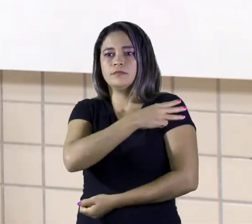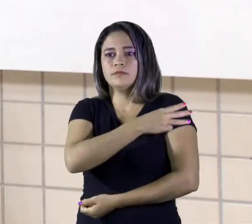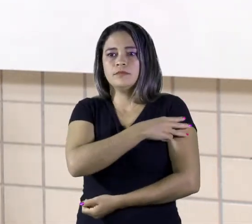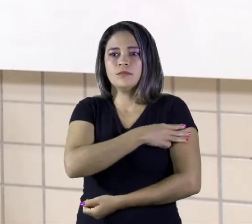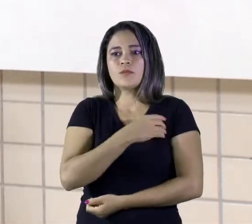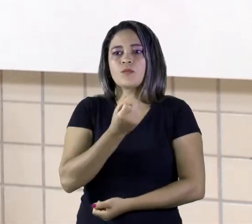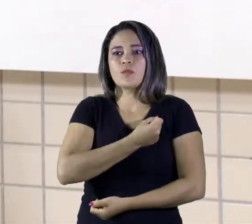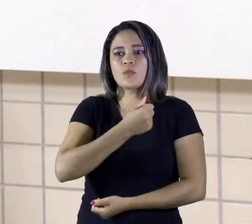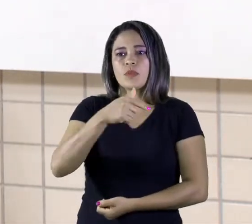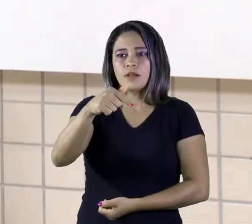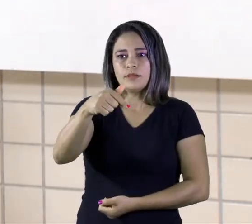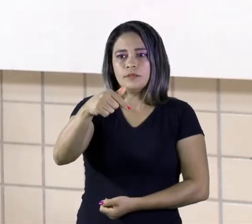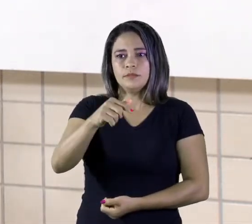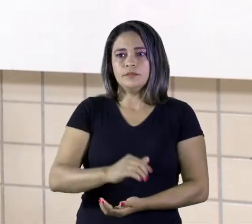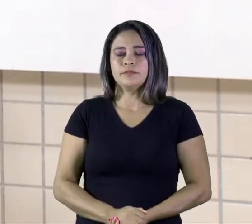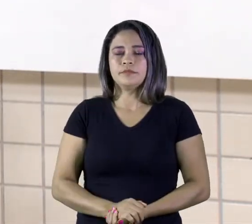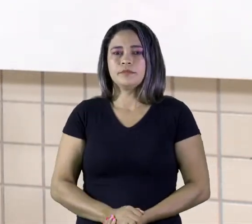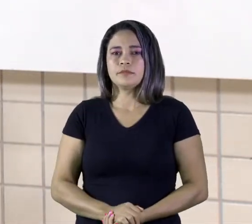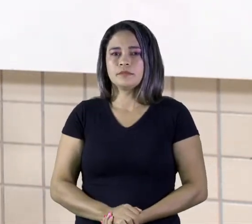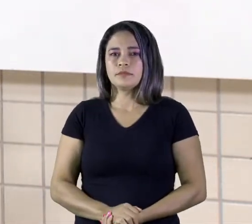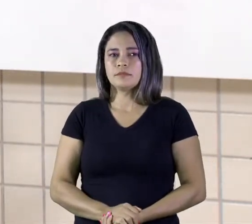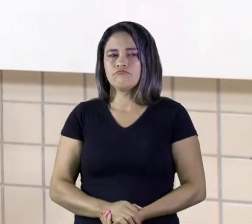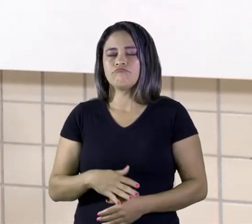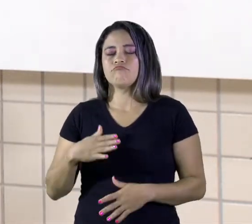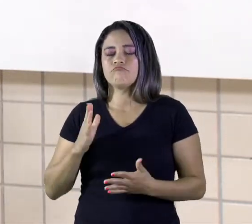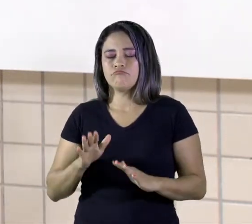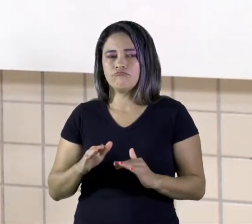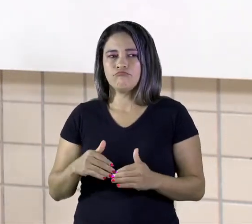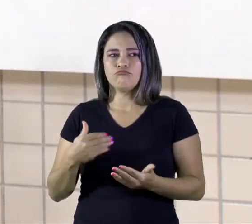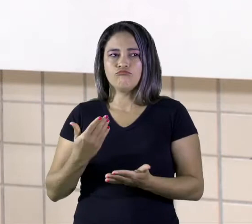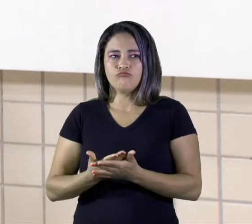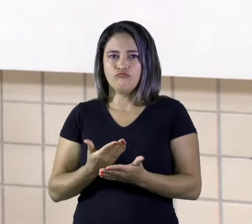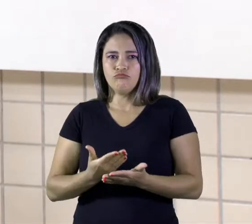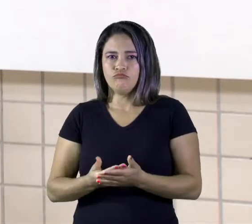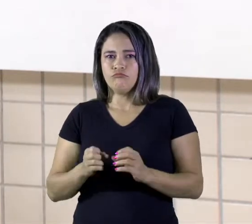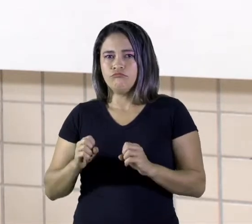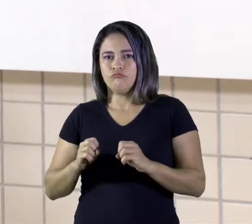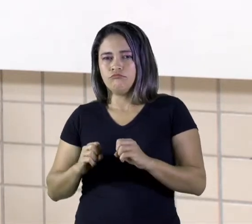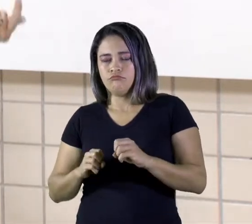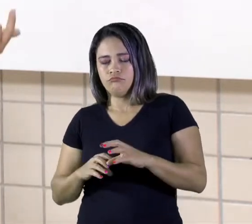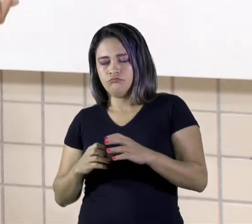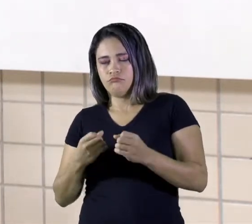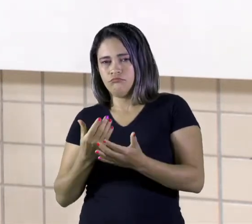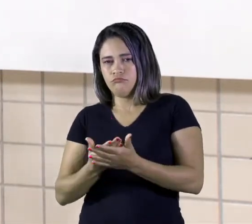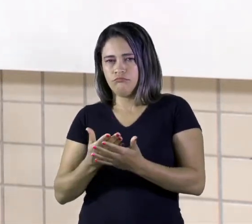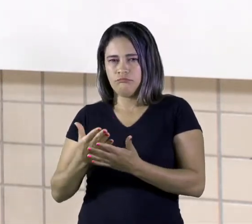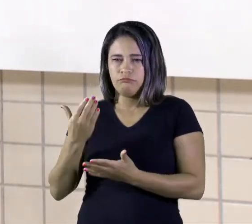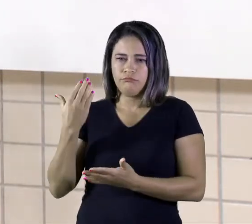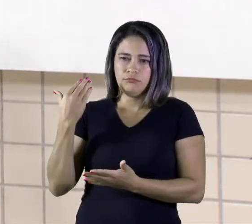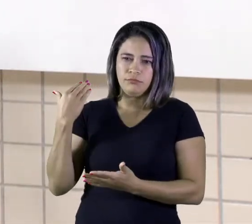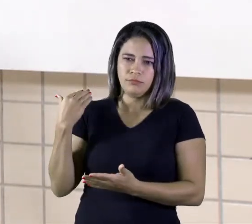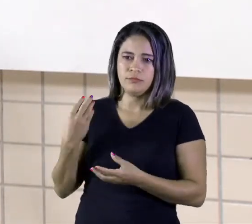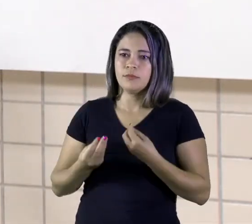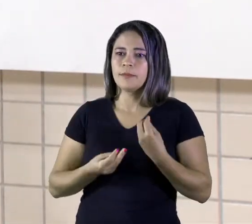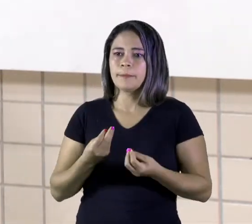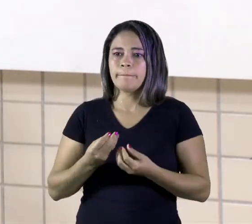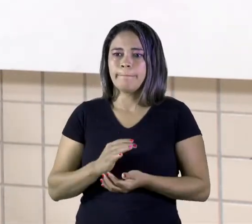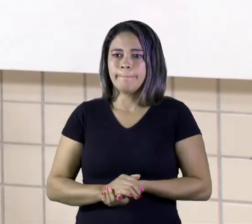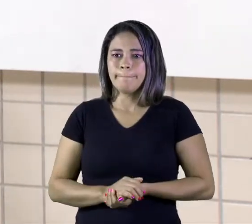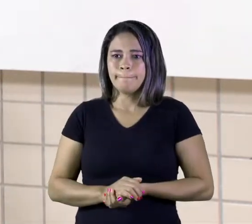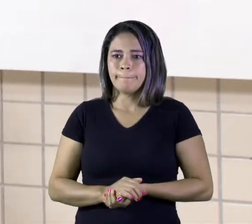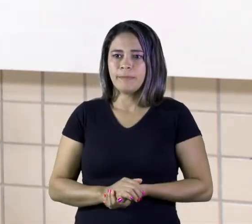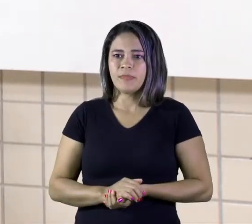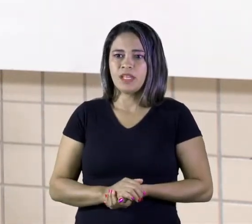número 7. A gente vem trabalhando já bem antes com